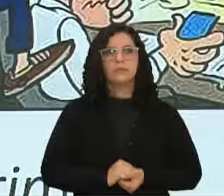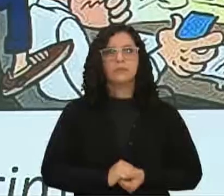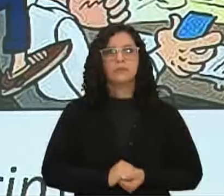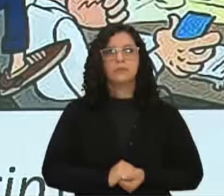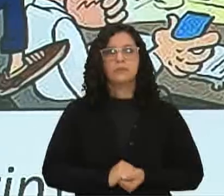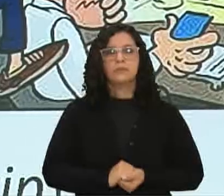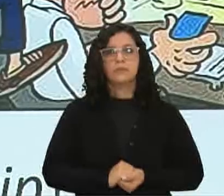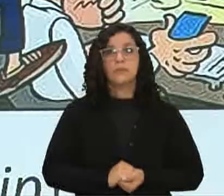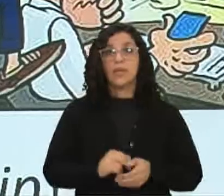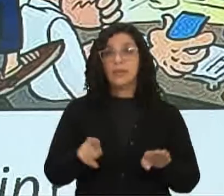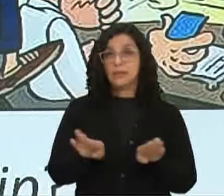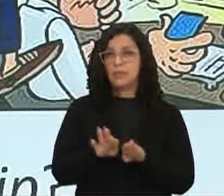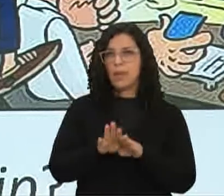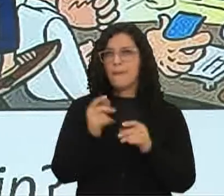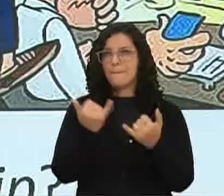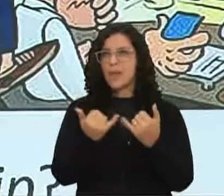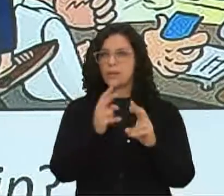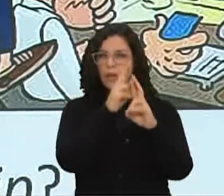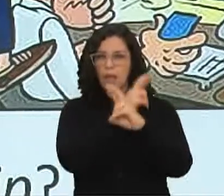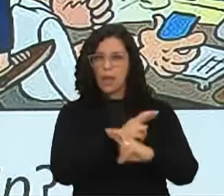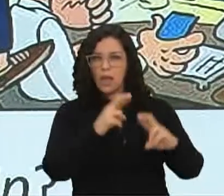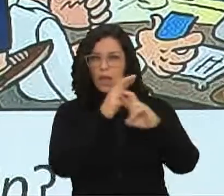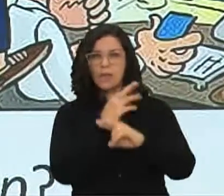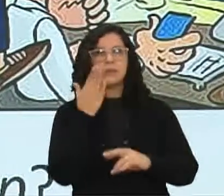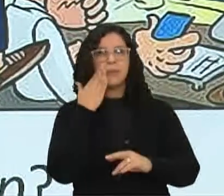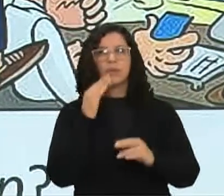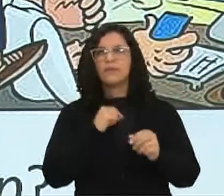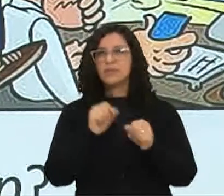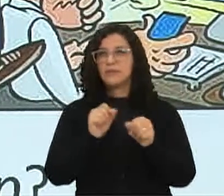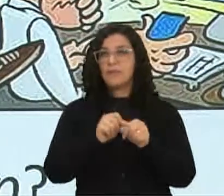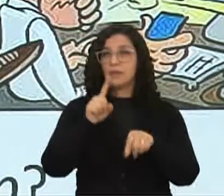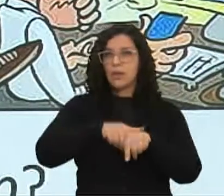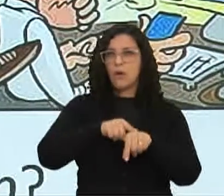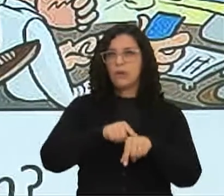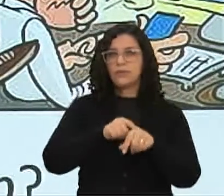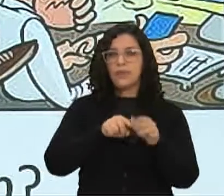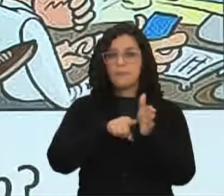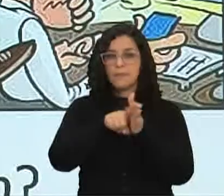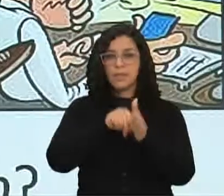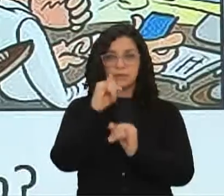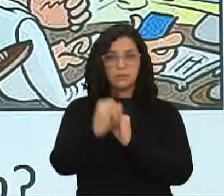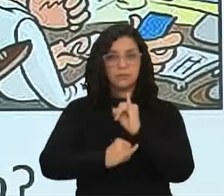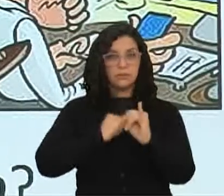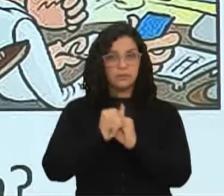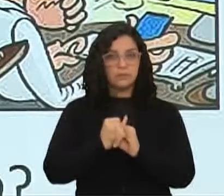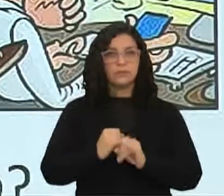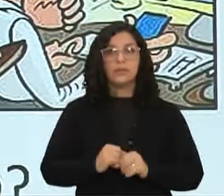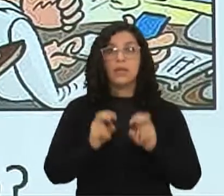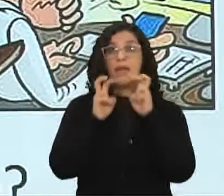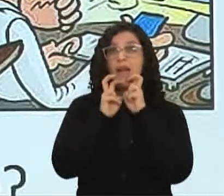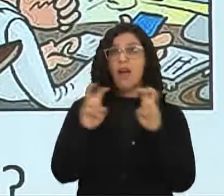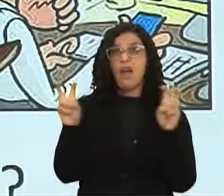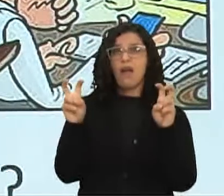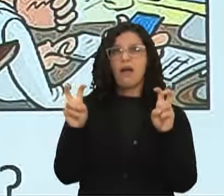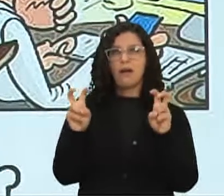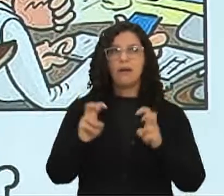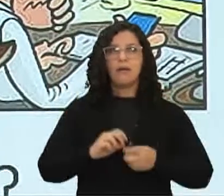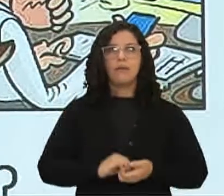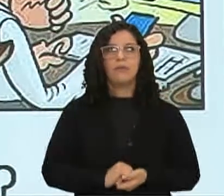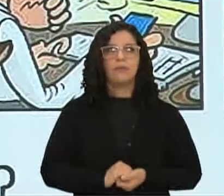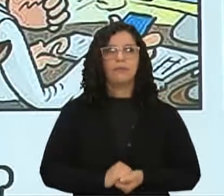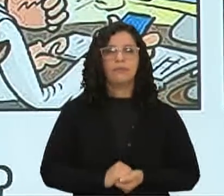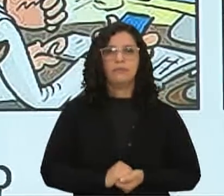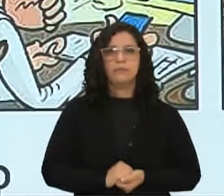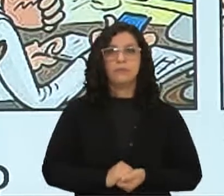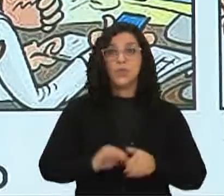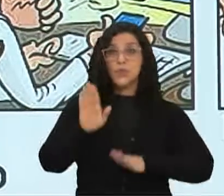you surf. Ele pode espionar as suas transações enquanto você navega. E aí ele dá um grito, né?